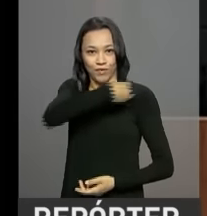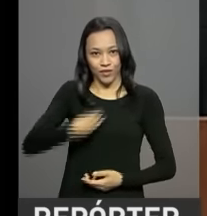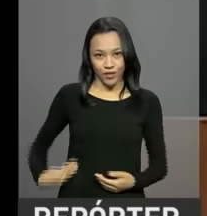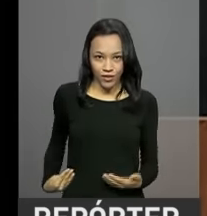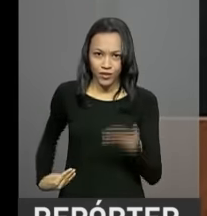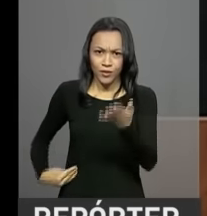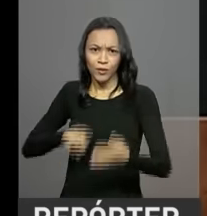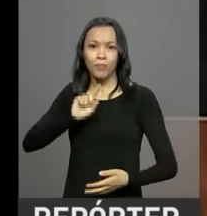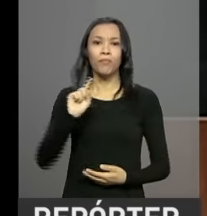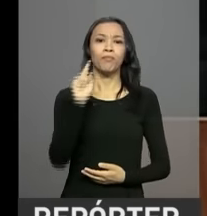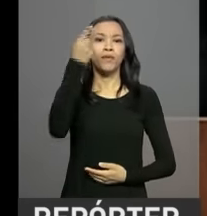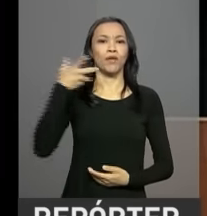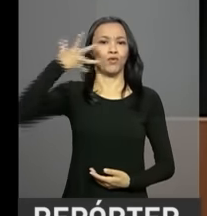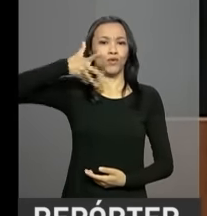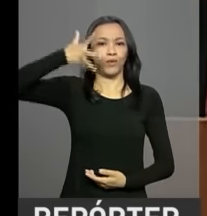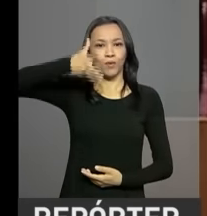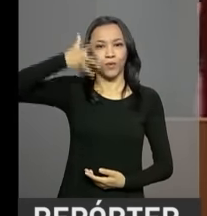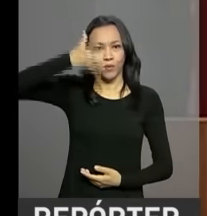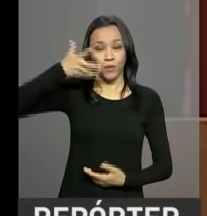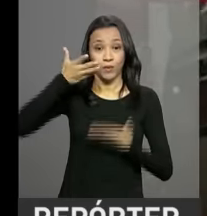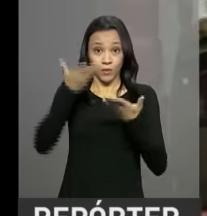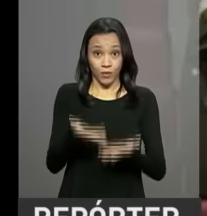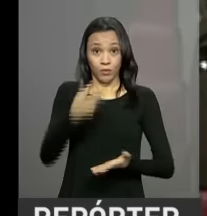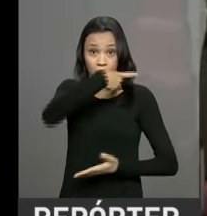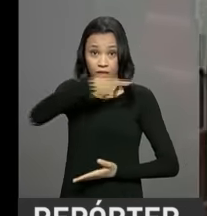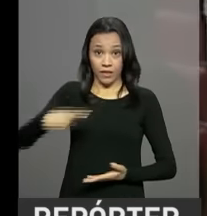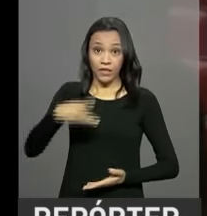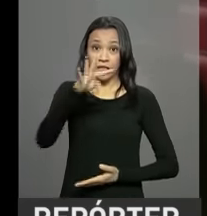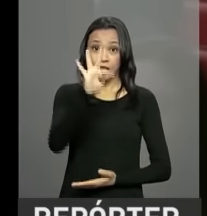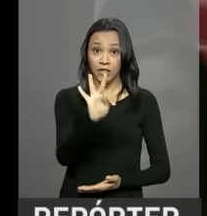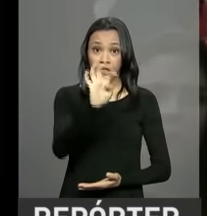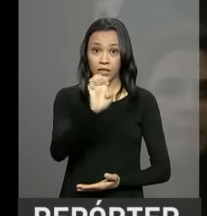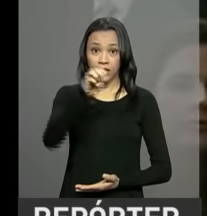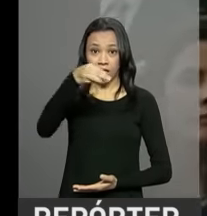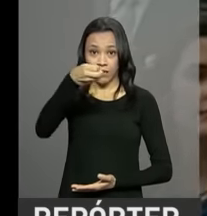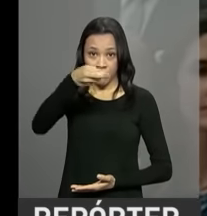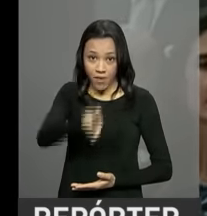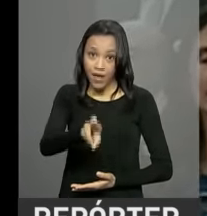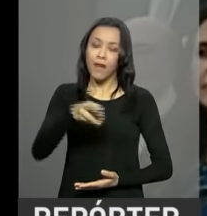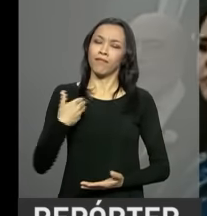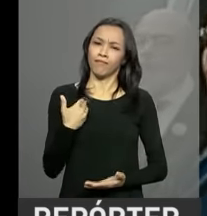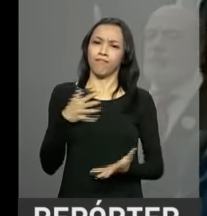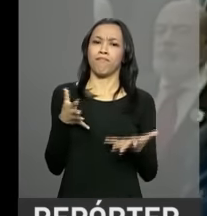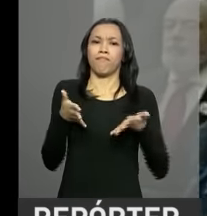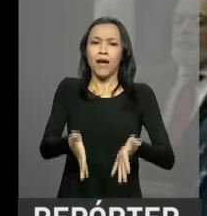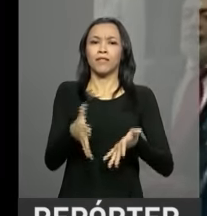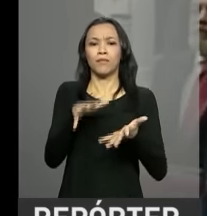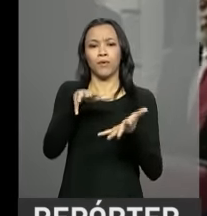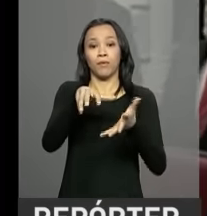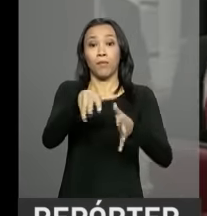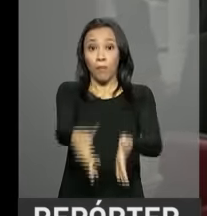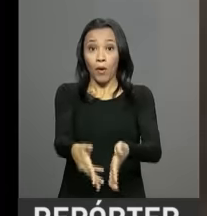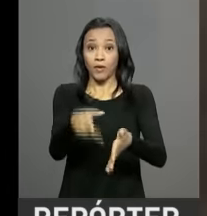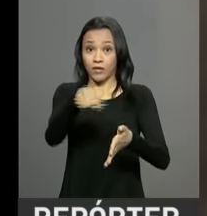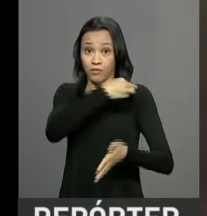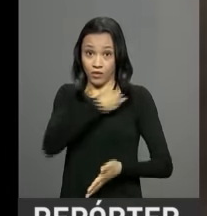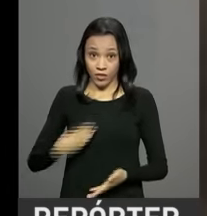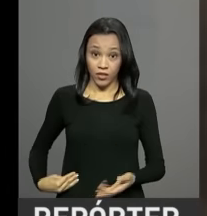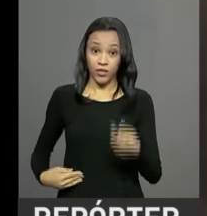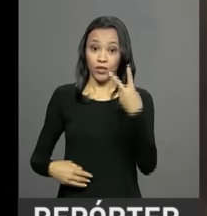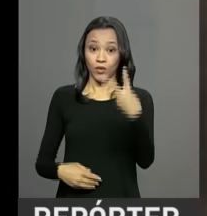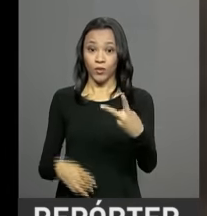primeiro discurso à frente do cargo Michel Temer participou da cerimônia de posse dos ministros Gilmar Mendes e Luiz